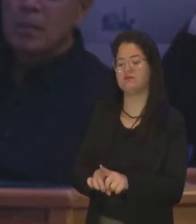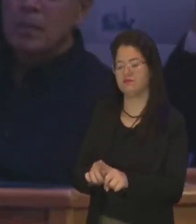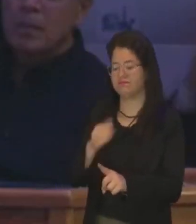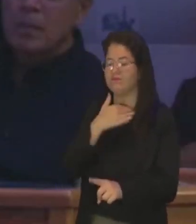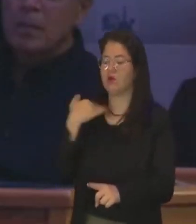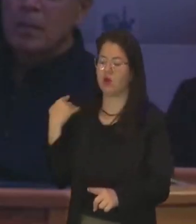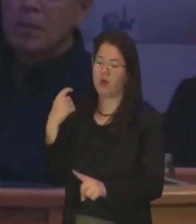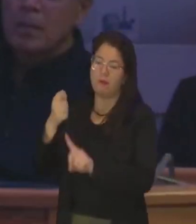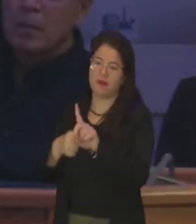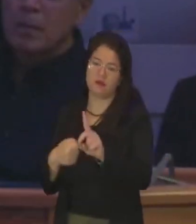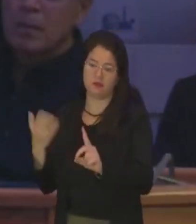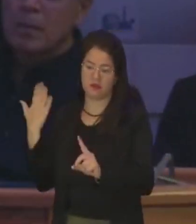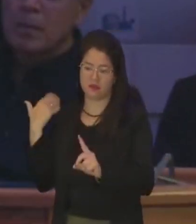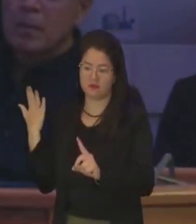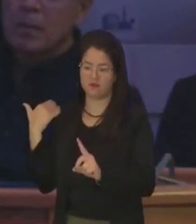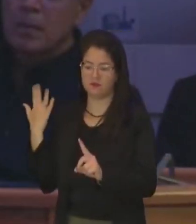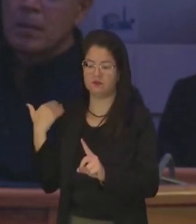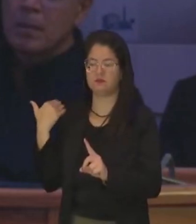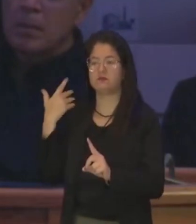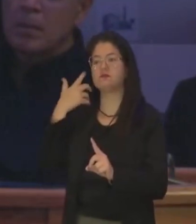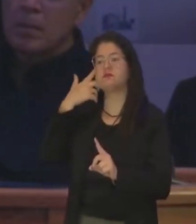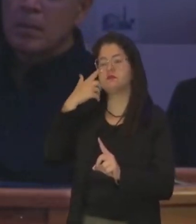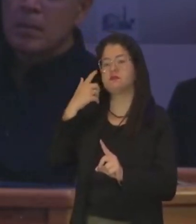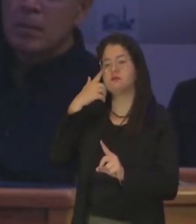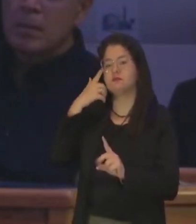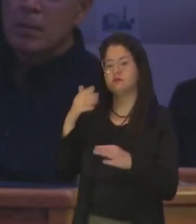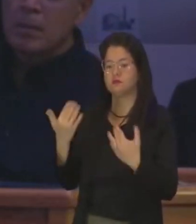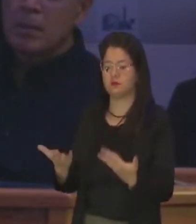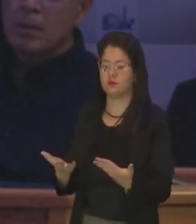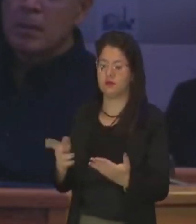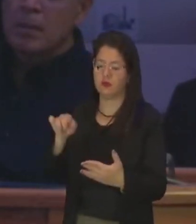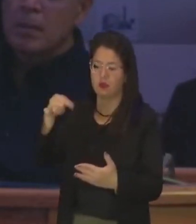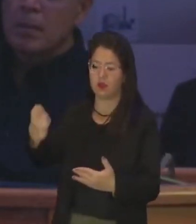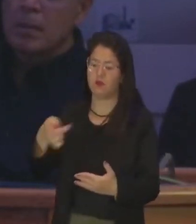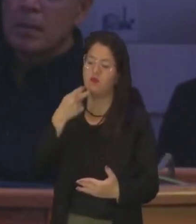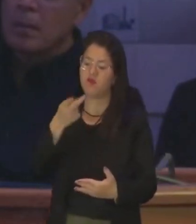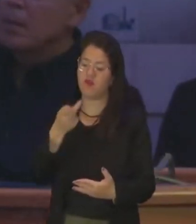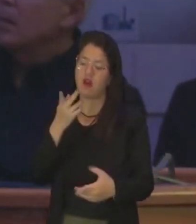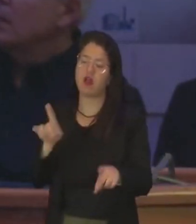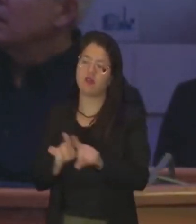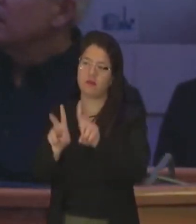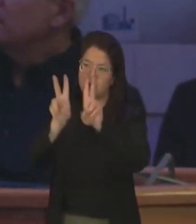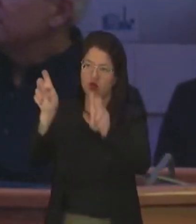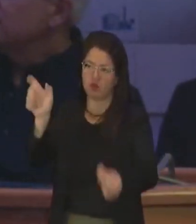mês passado, e sobre ele falarei um pouquinho mais aqui à frente também.